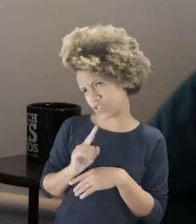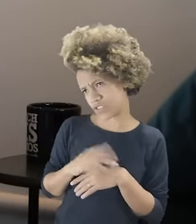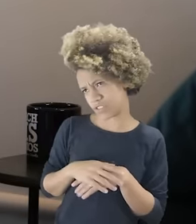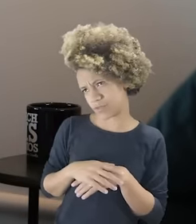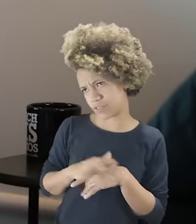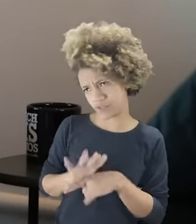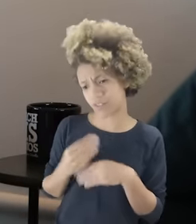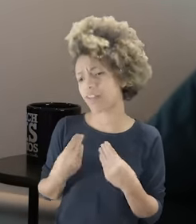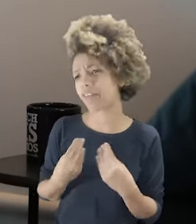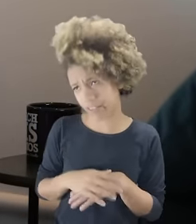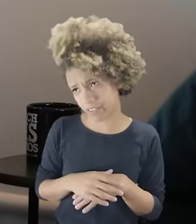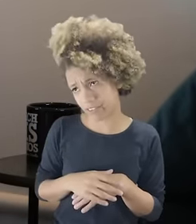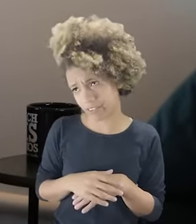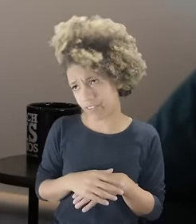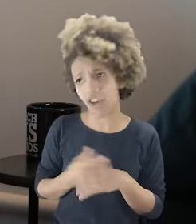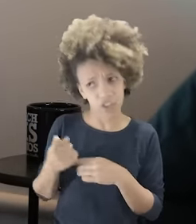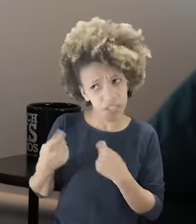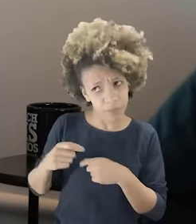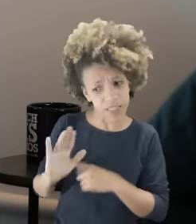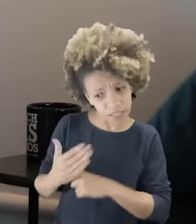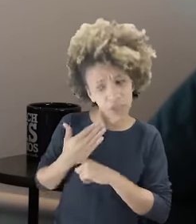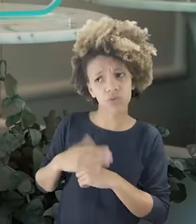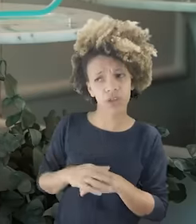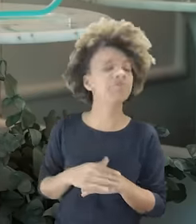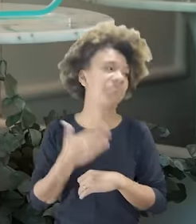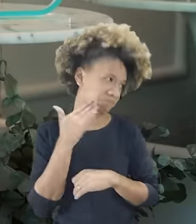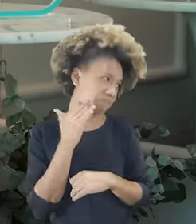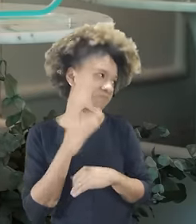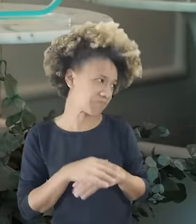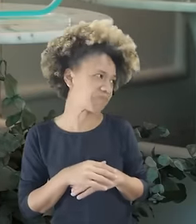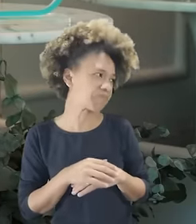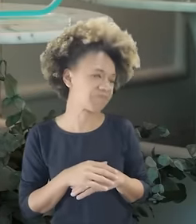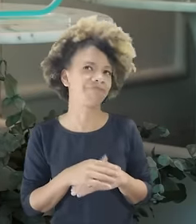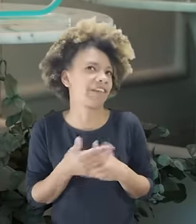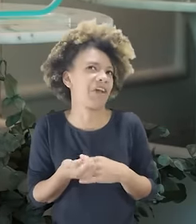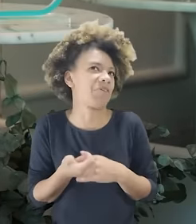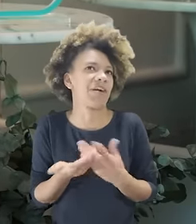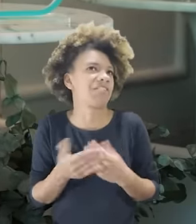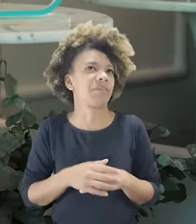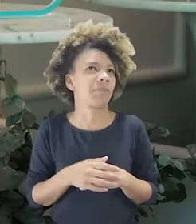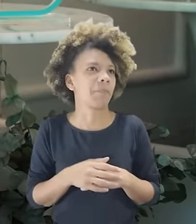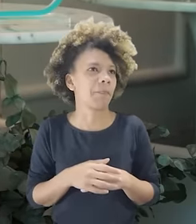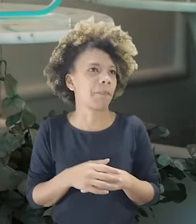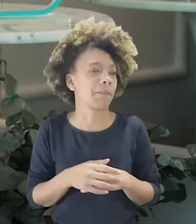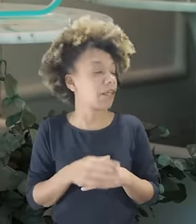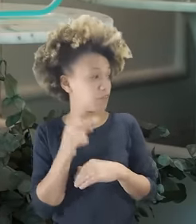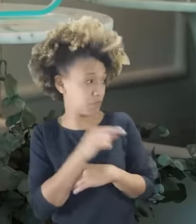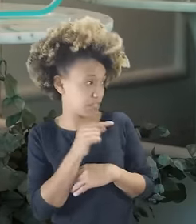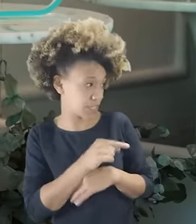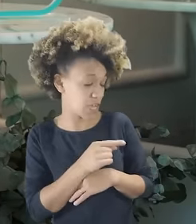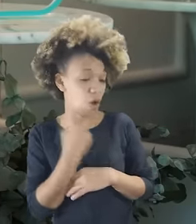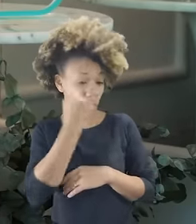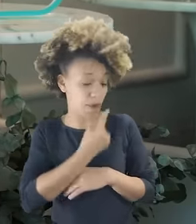quem né não tem como você tem que se ajudar entendi é quase Como assim você